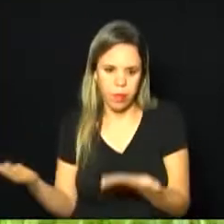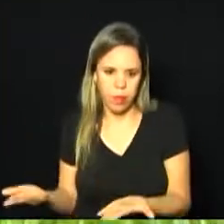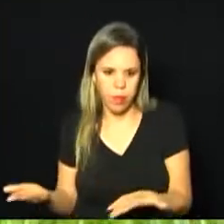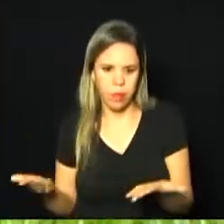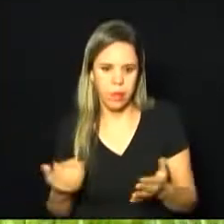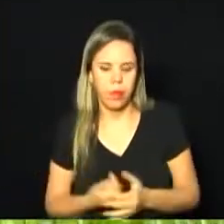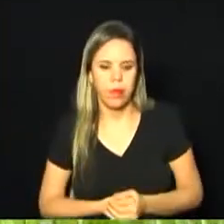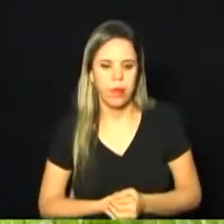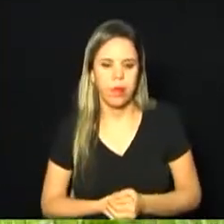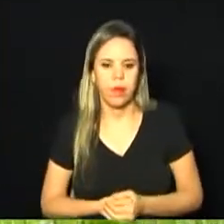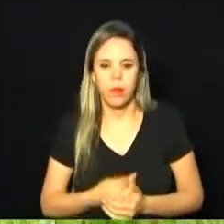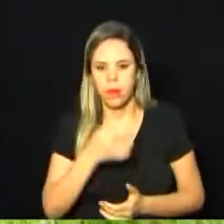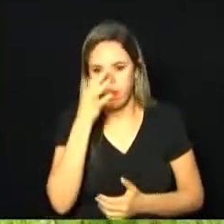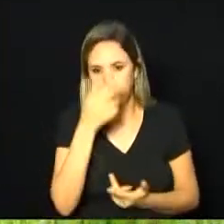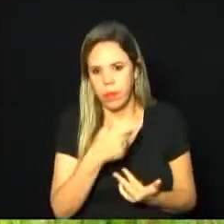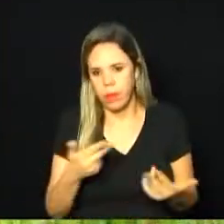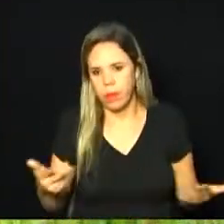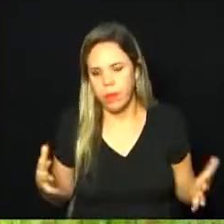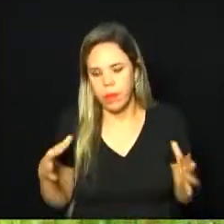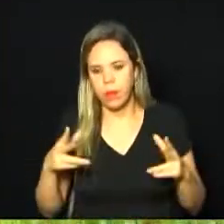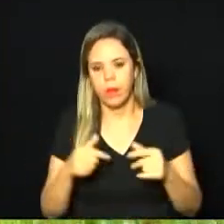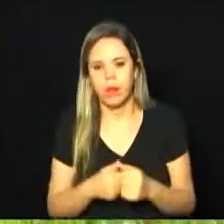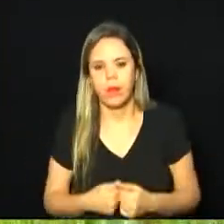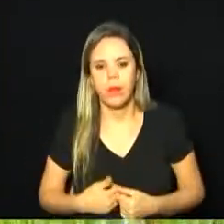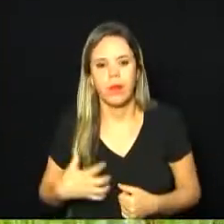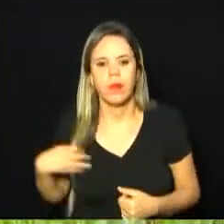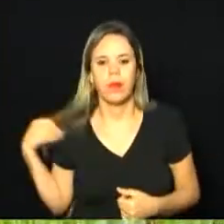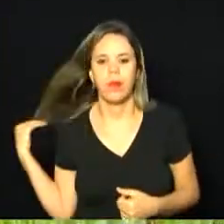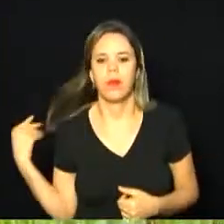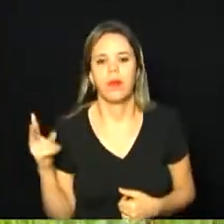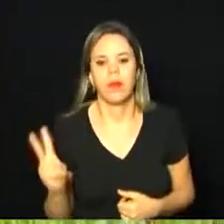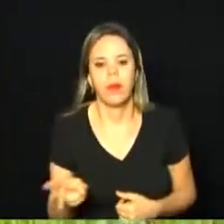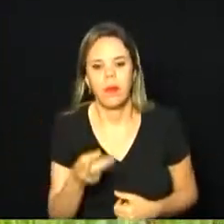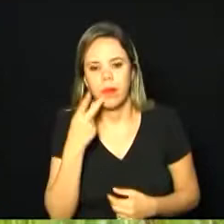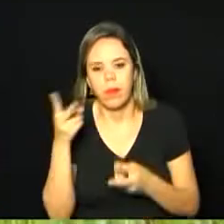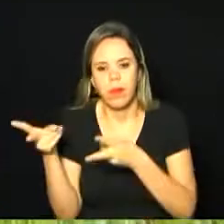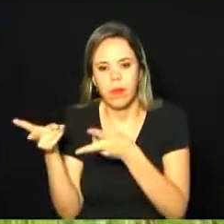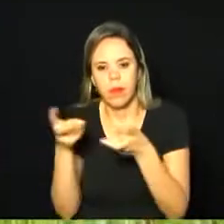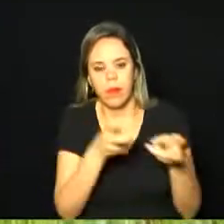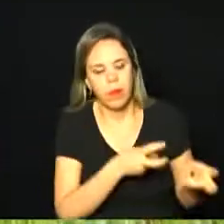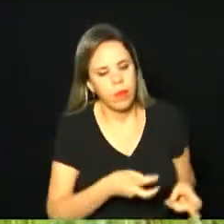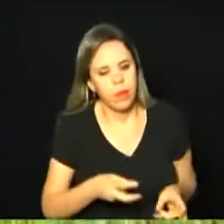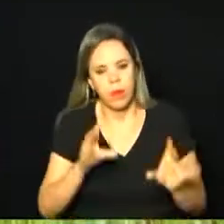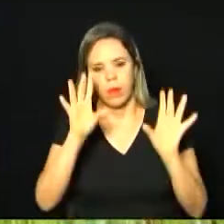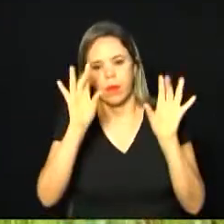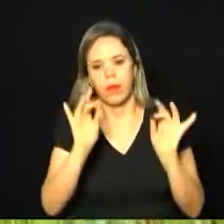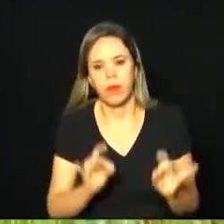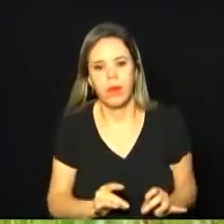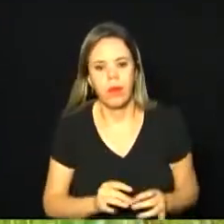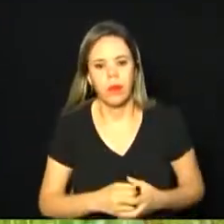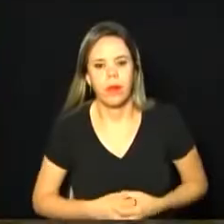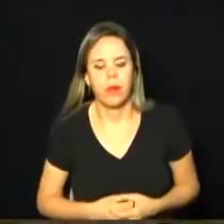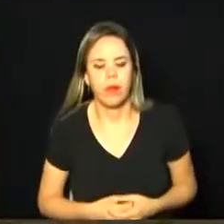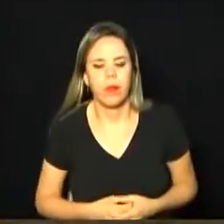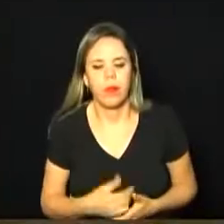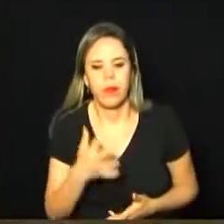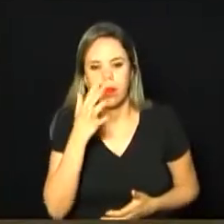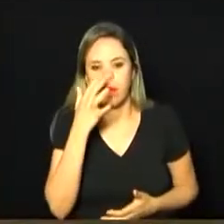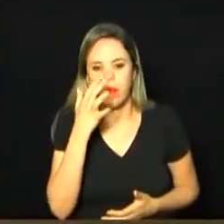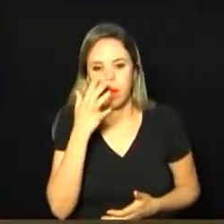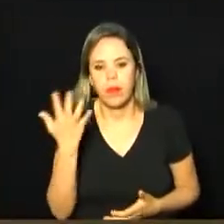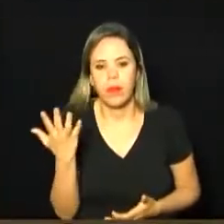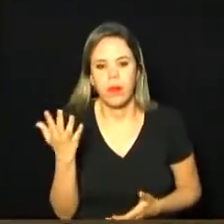todas com floreiras com florzinhas a gente sempre observa isso com né com um certo encantamento